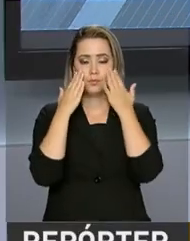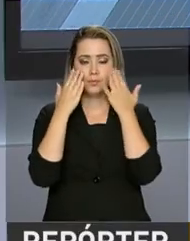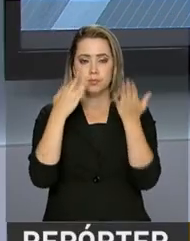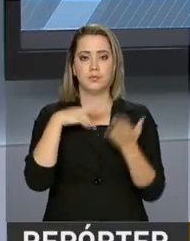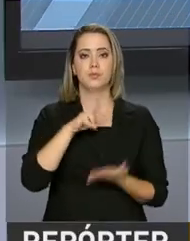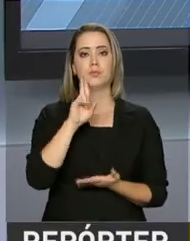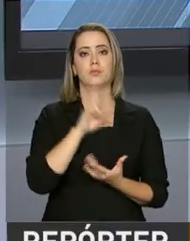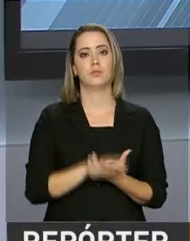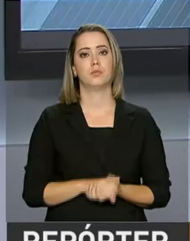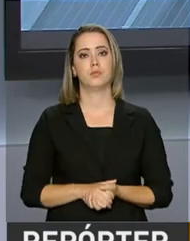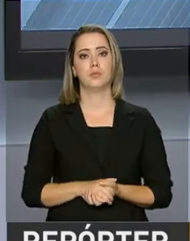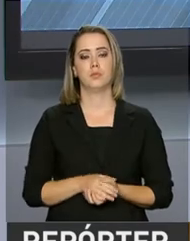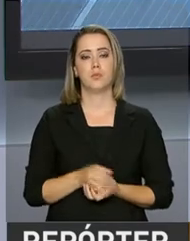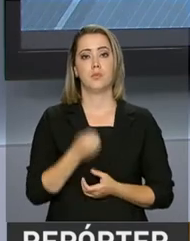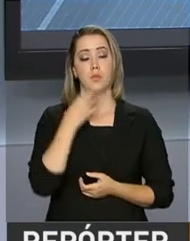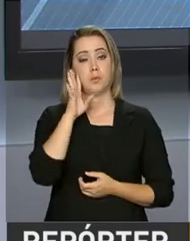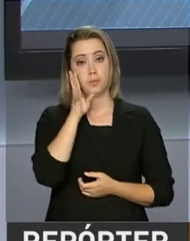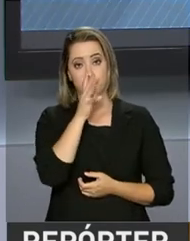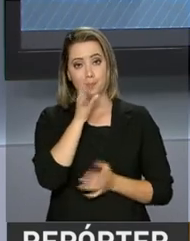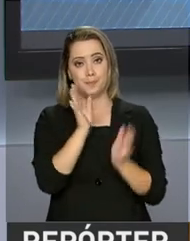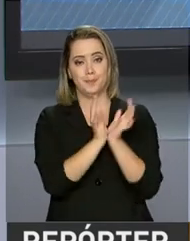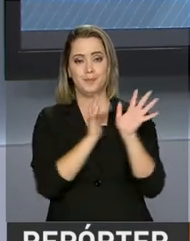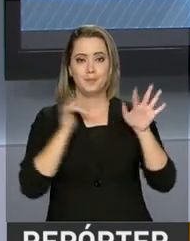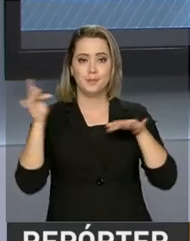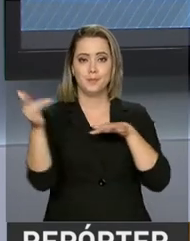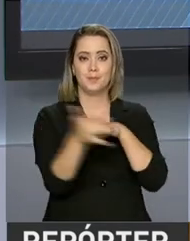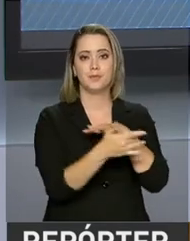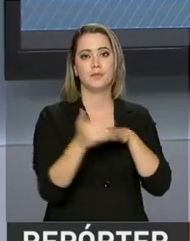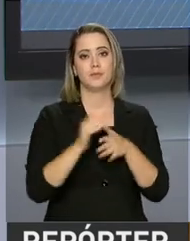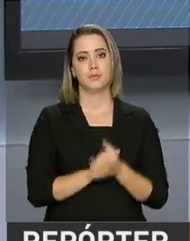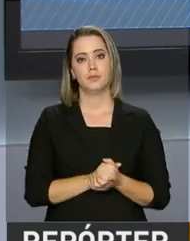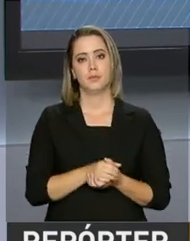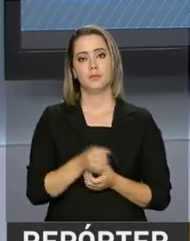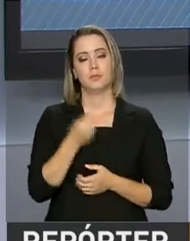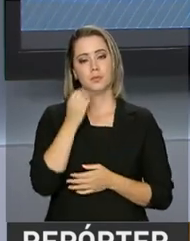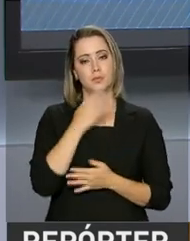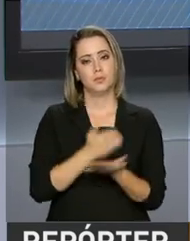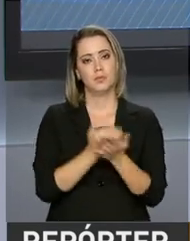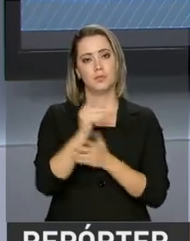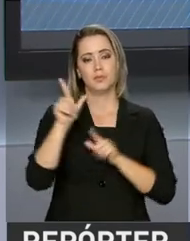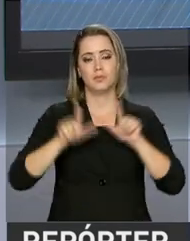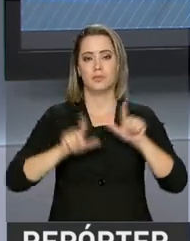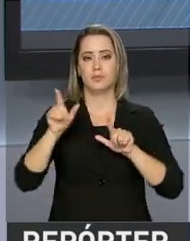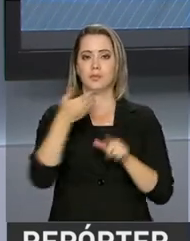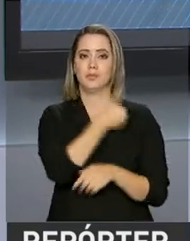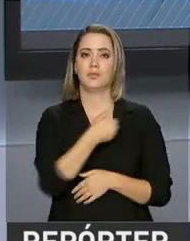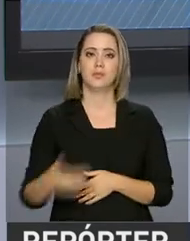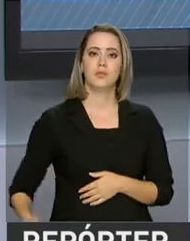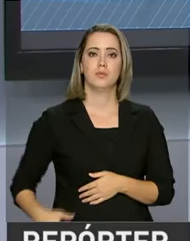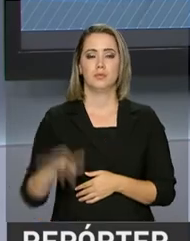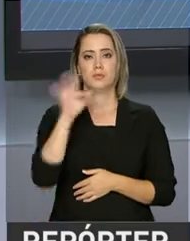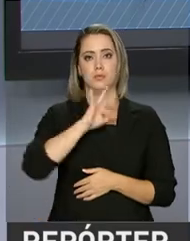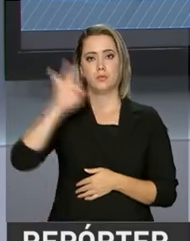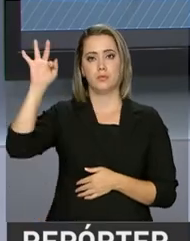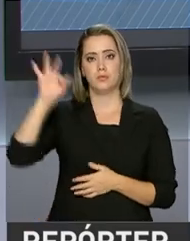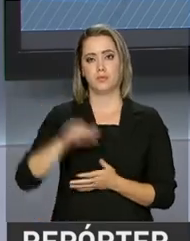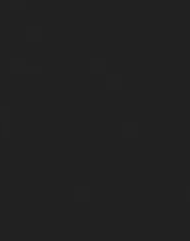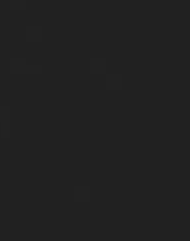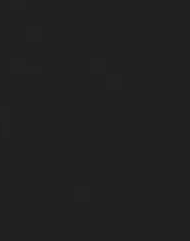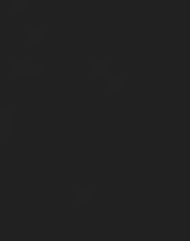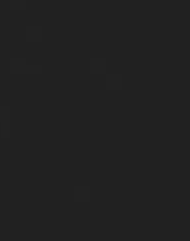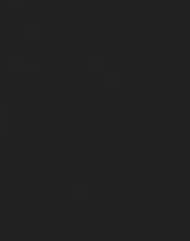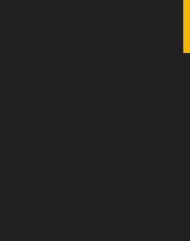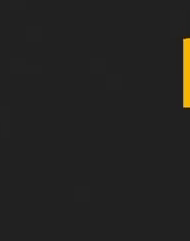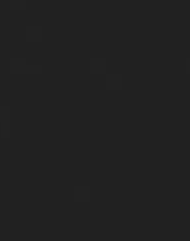repórter nbr acompanhe as novidades nas nossas redes sociais e continua com a gente aqui na nbr a tv do governo federal